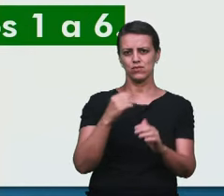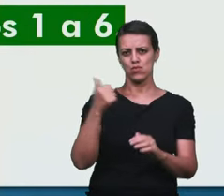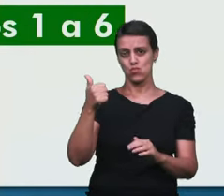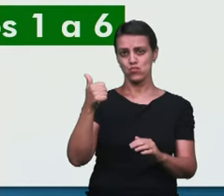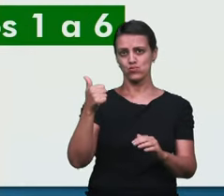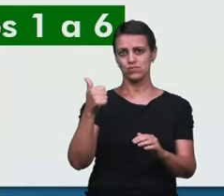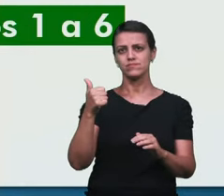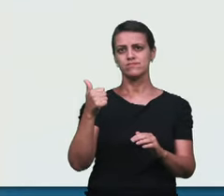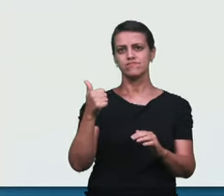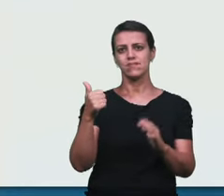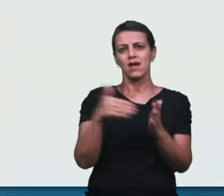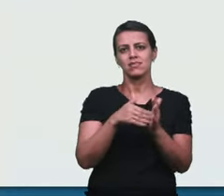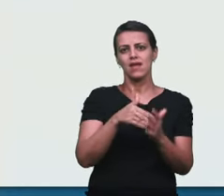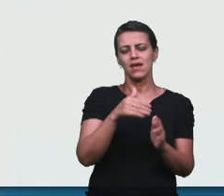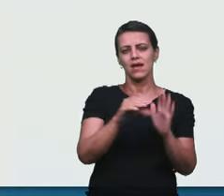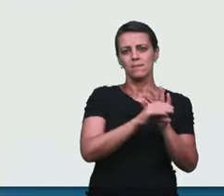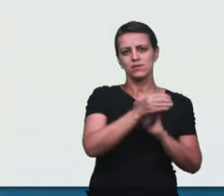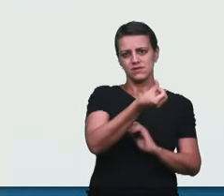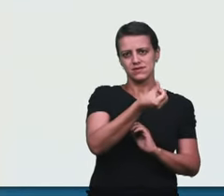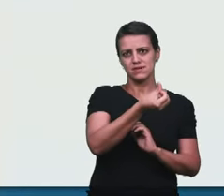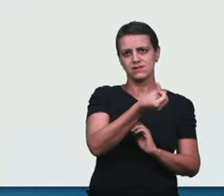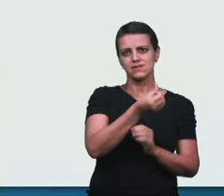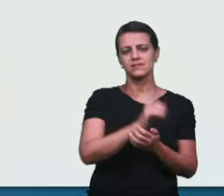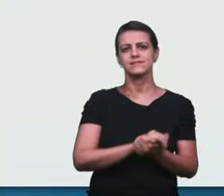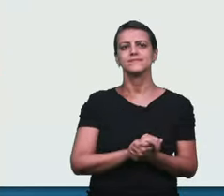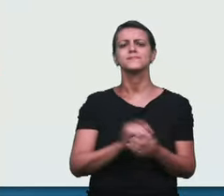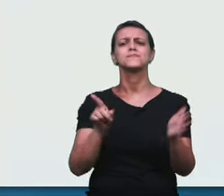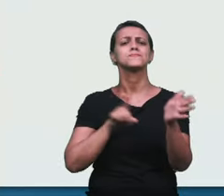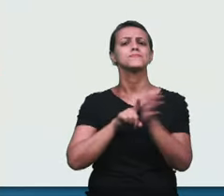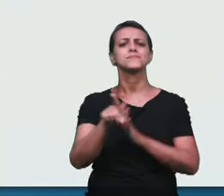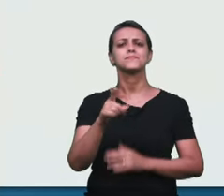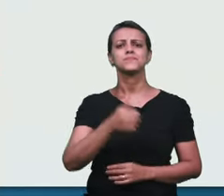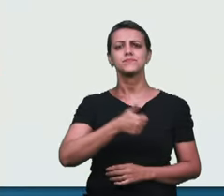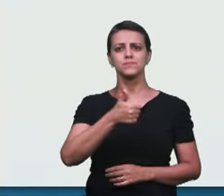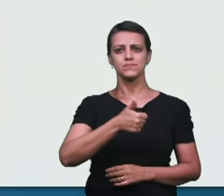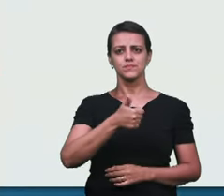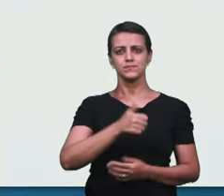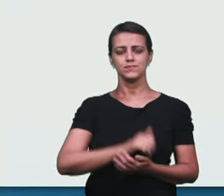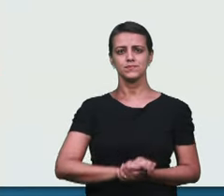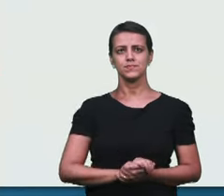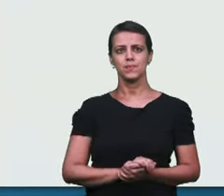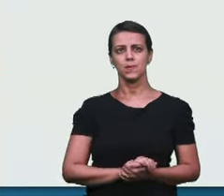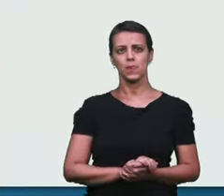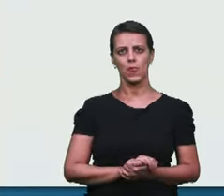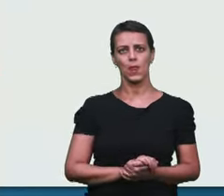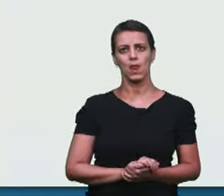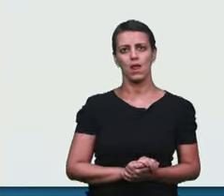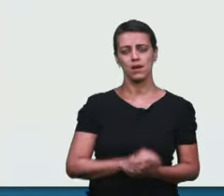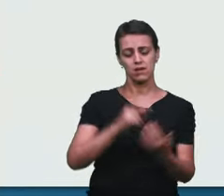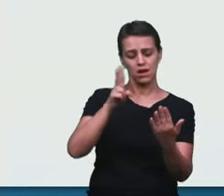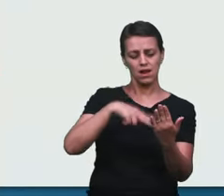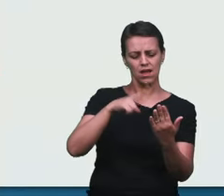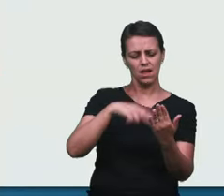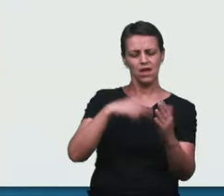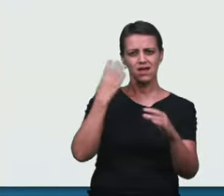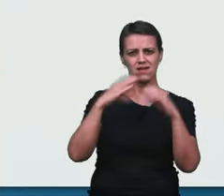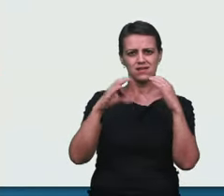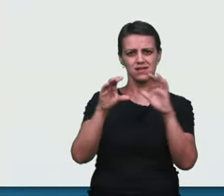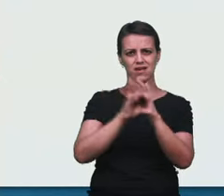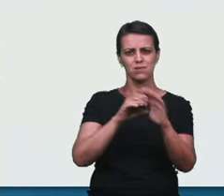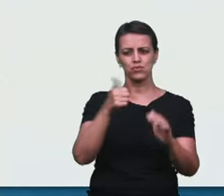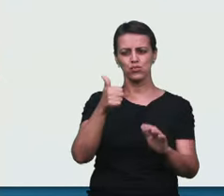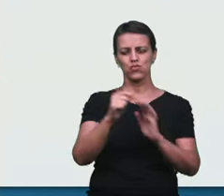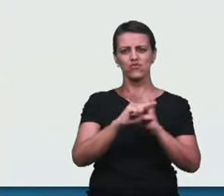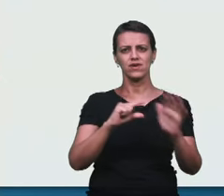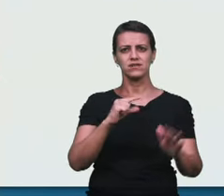então à nossa primeira pergunta. E a nossa primeira pergunta diz assim: lendo Cantares capítulo 1 verso 4,